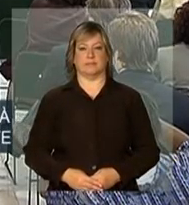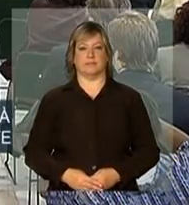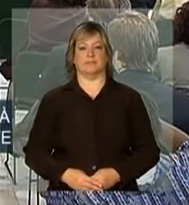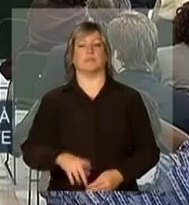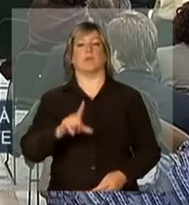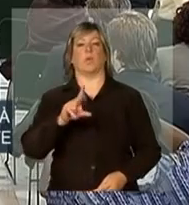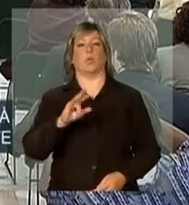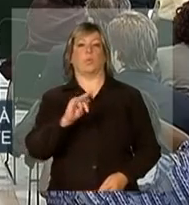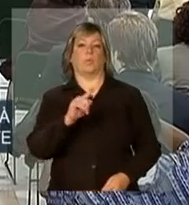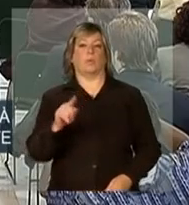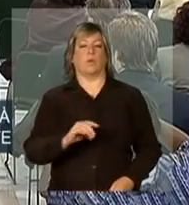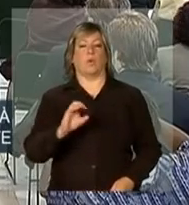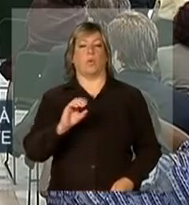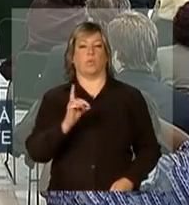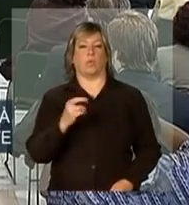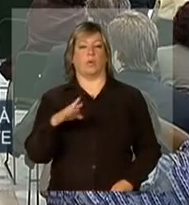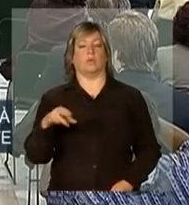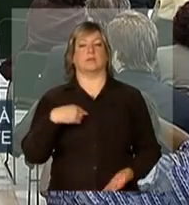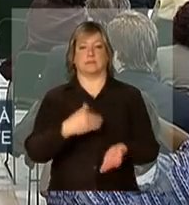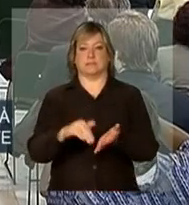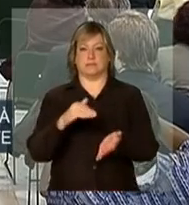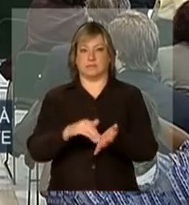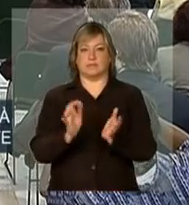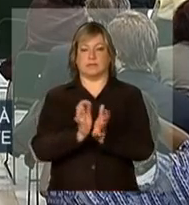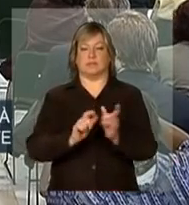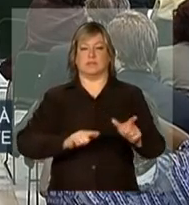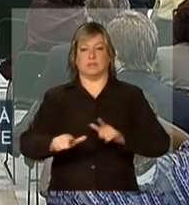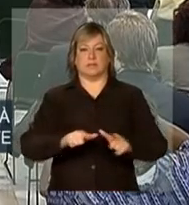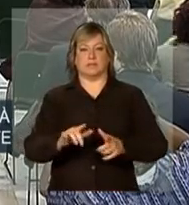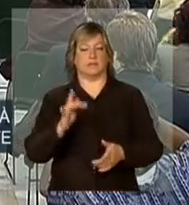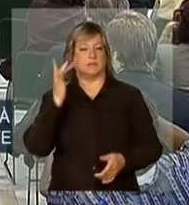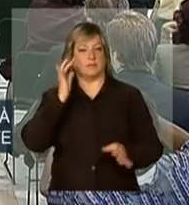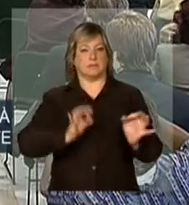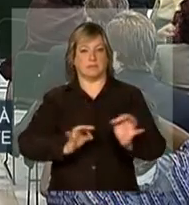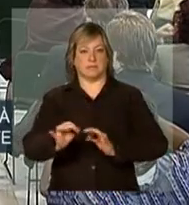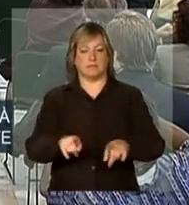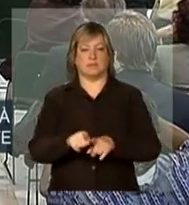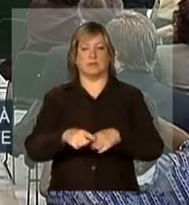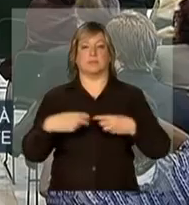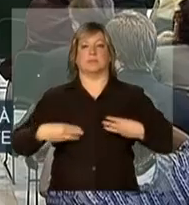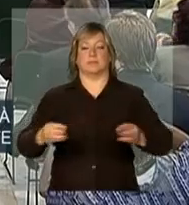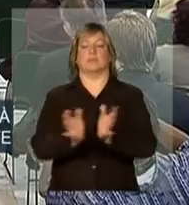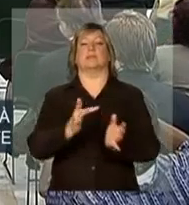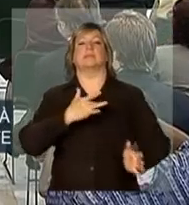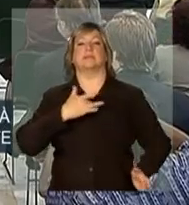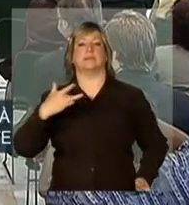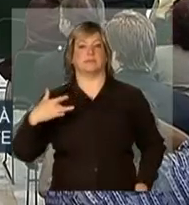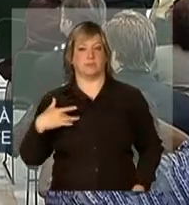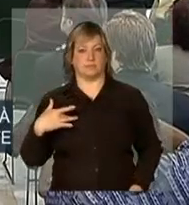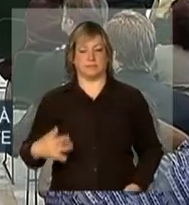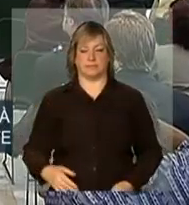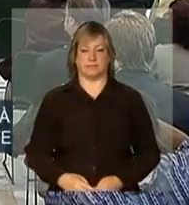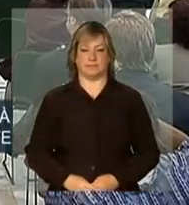Luís Odorico, secretário de Gestão Estratégica e Participativa do Ministério da Saúde.